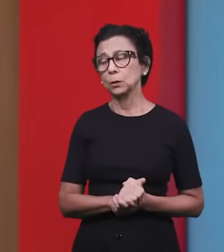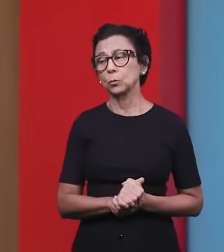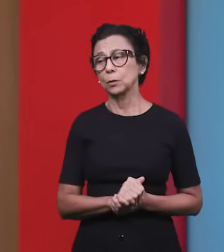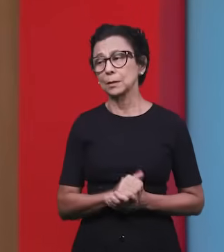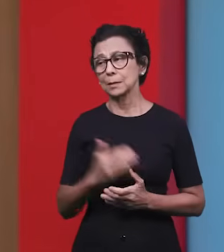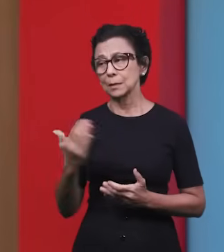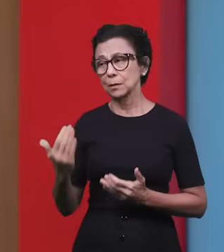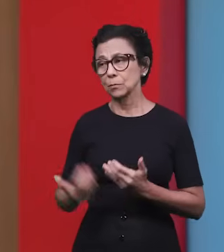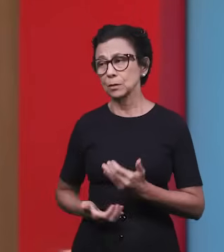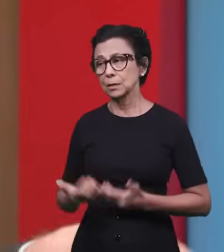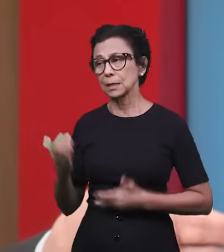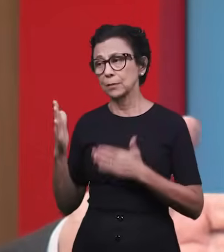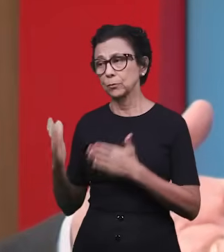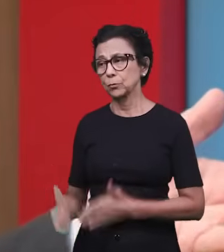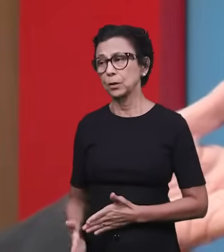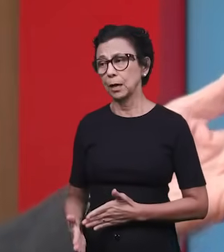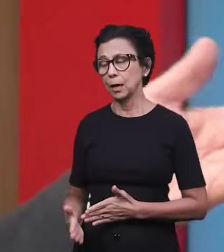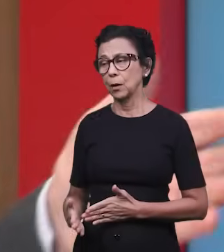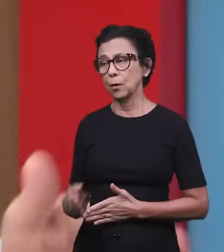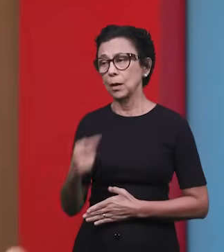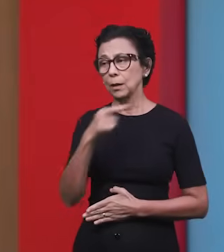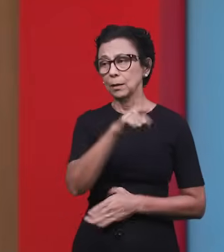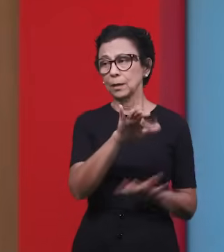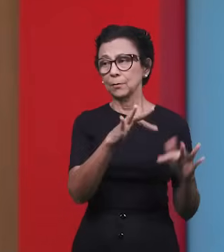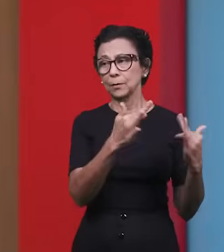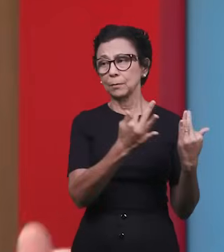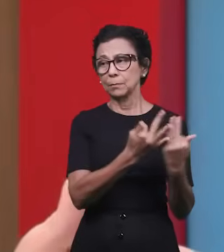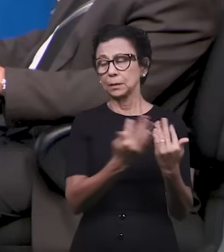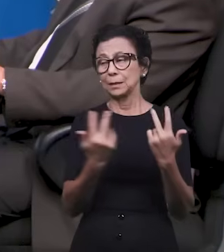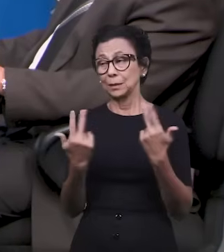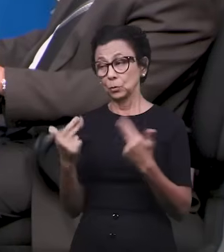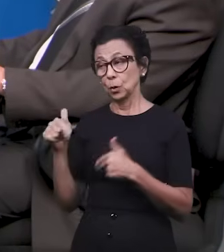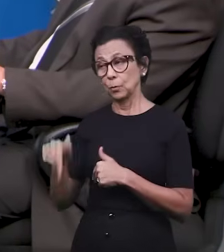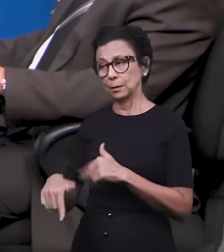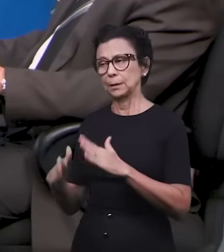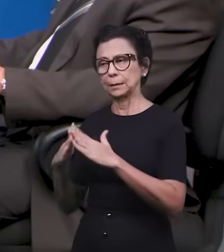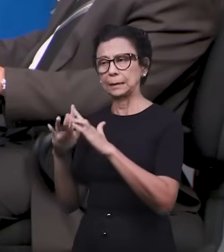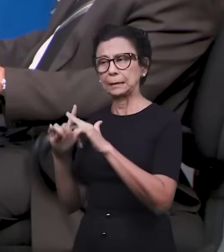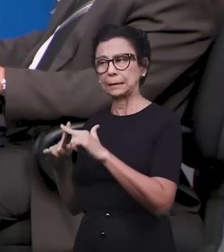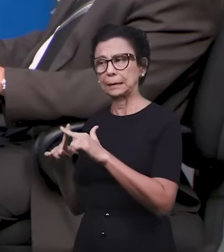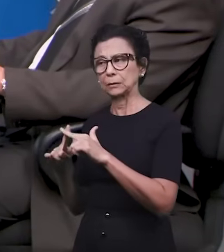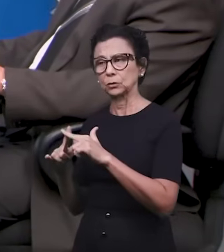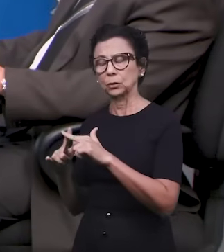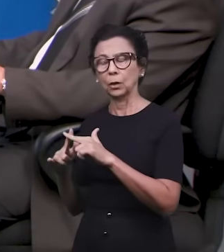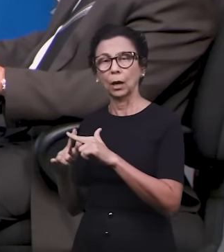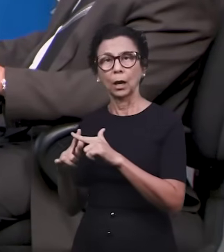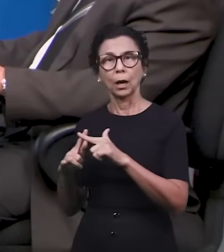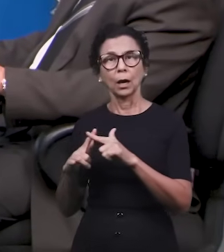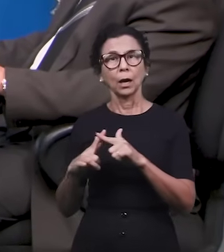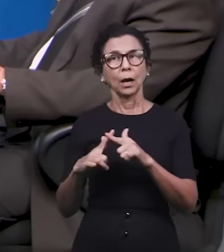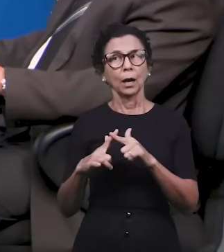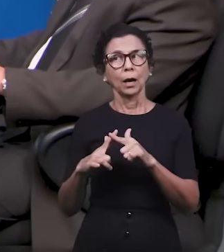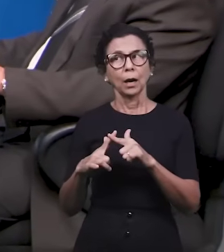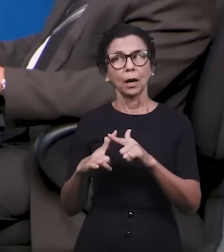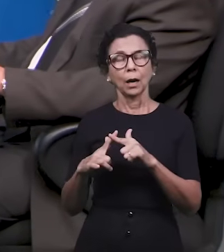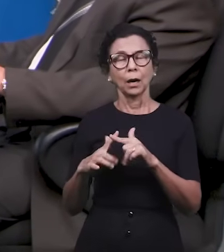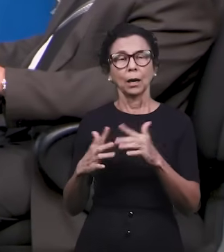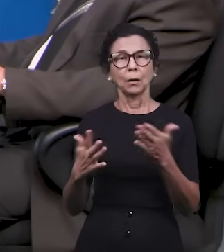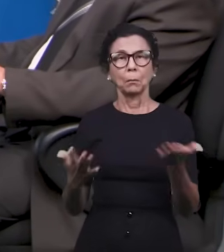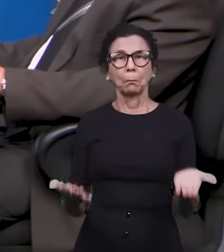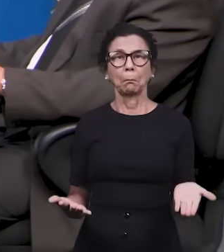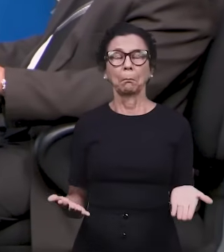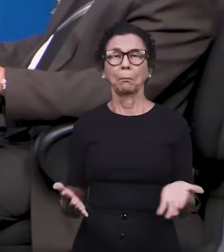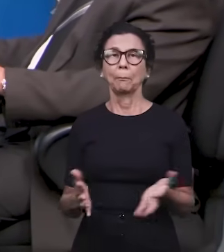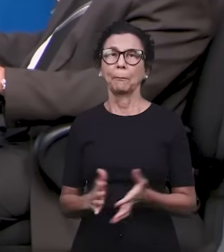é aqui na igreja. Realmente? Eu fiquei quebrado. Eu falei, vem cá, peraí, o negócio... Não precisa dizer